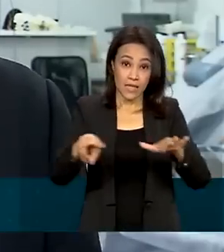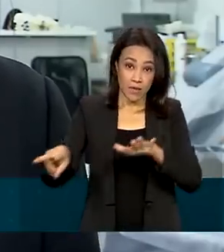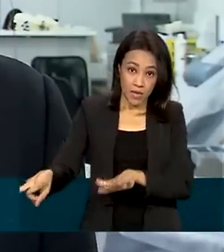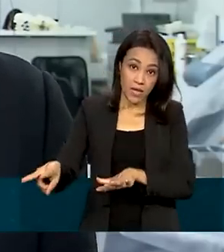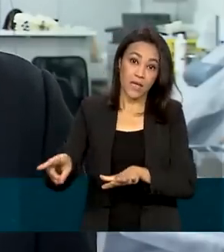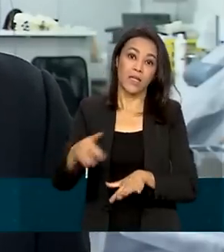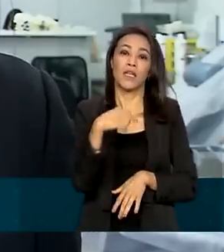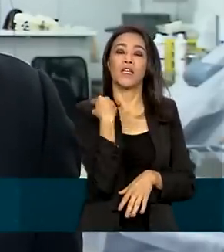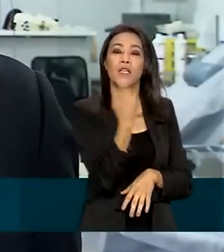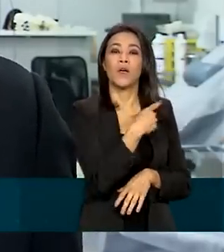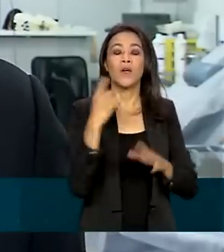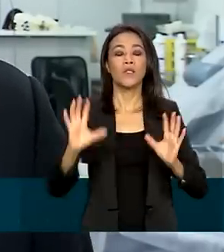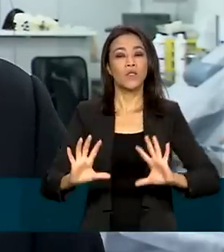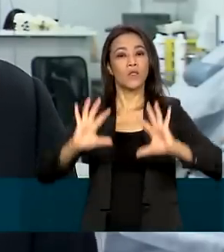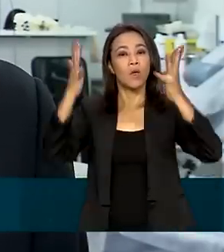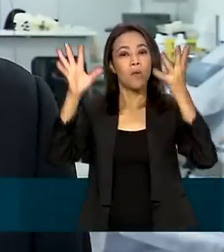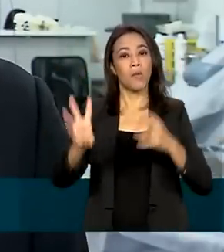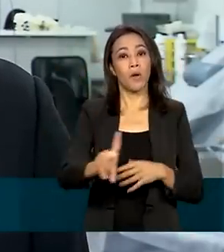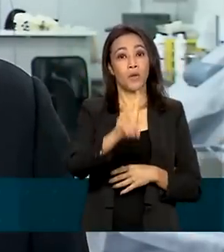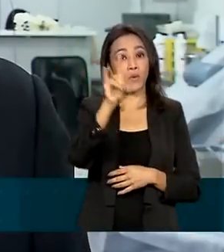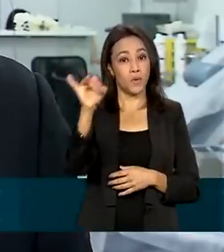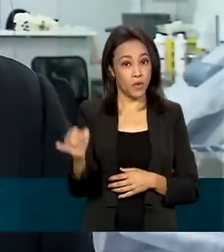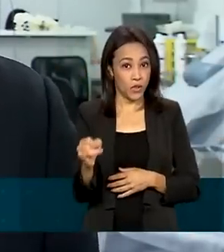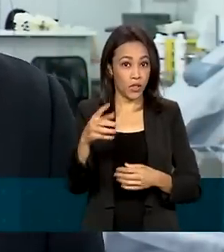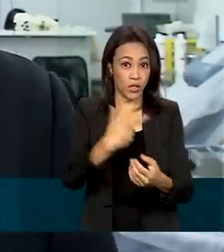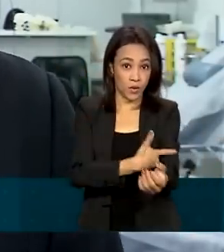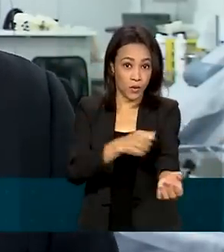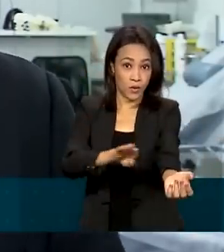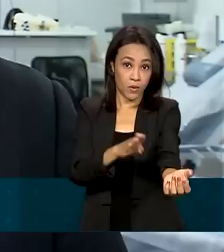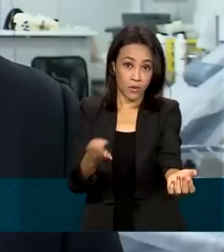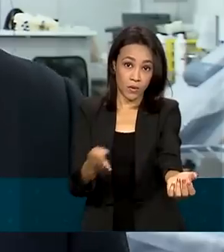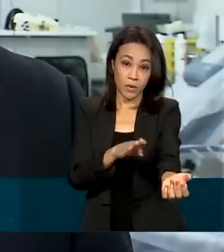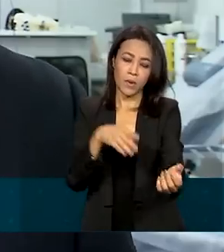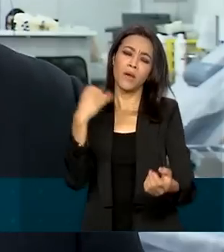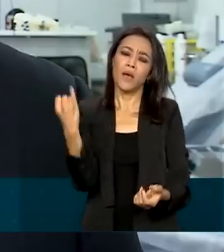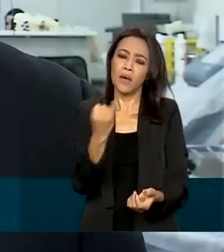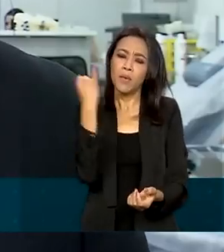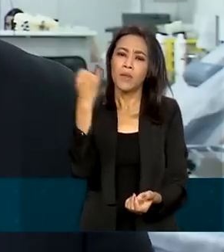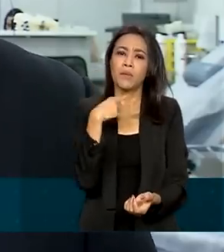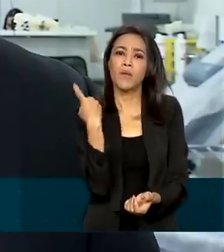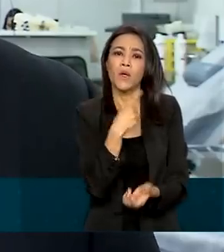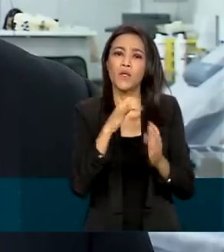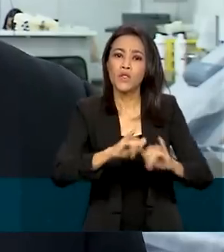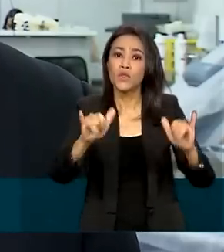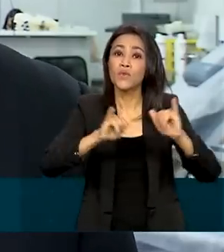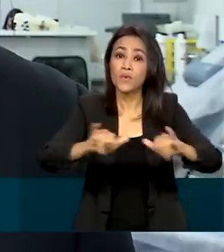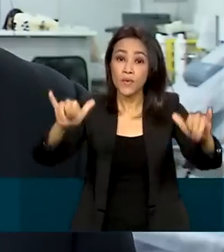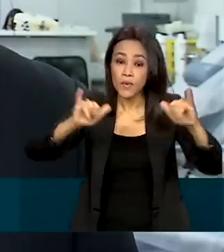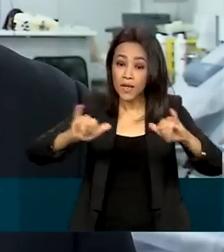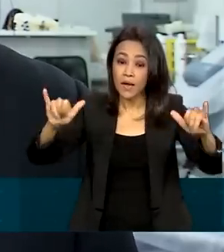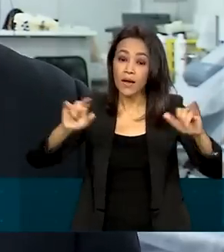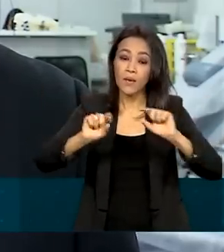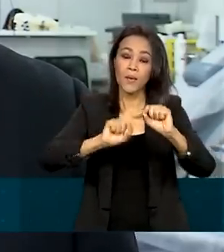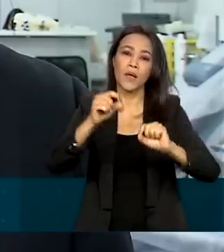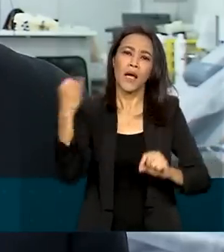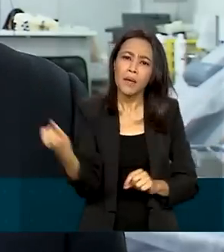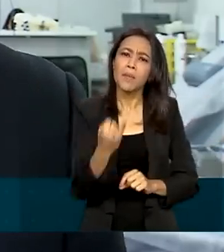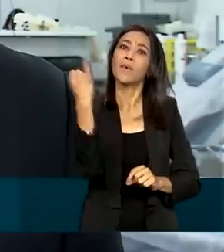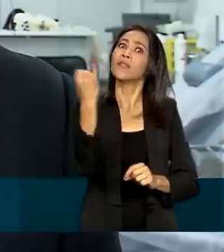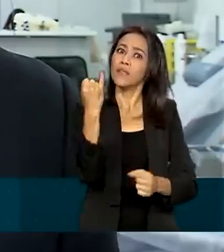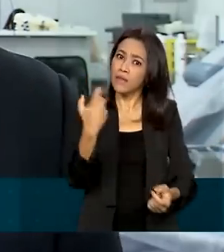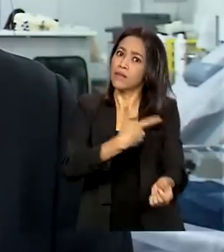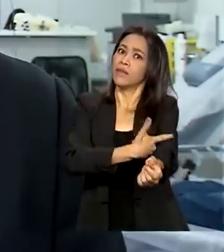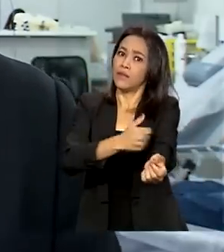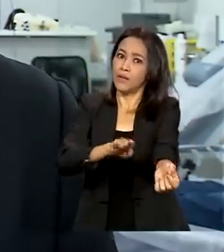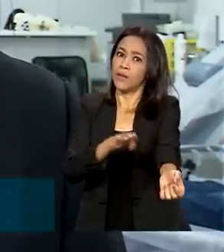em que a gente comemora o Dia Nacional do Doador de Sangue é importante para que a gente possa divulgar, né, a importância da doação de sangue